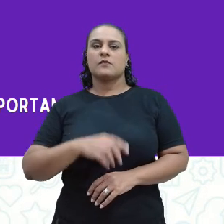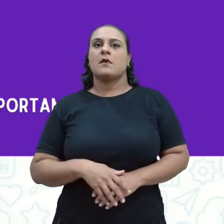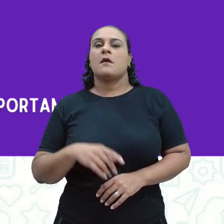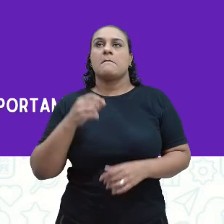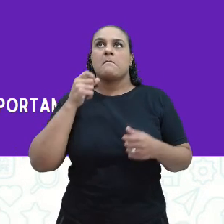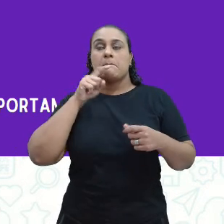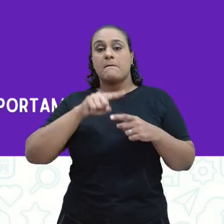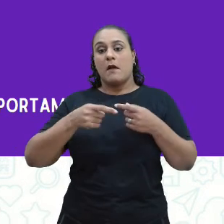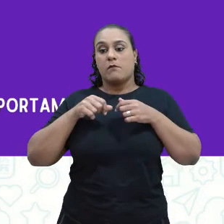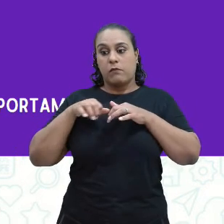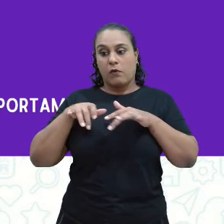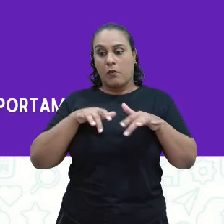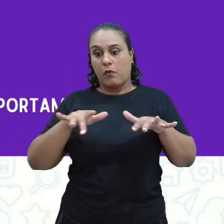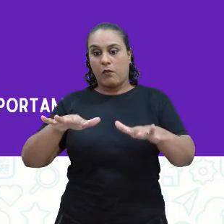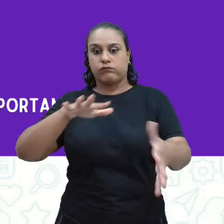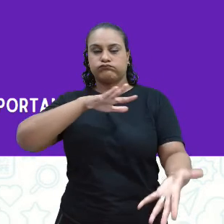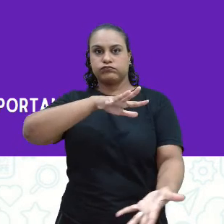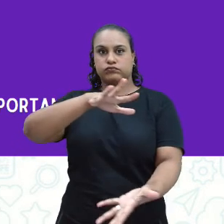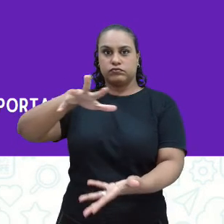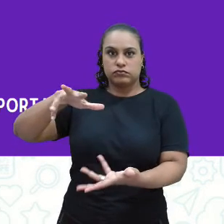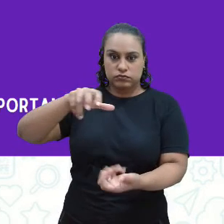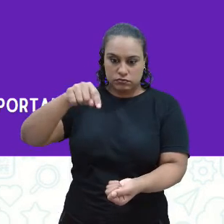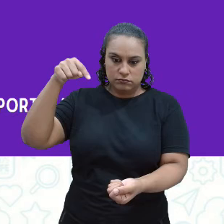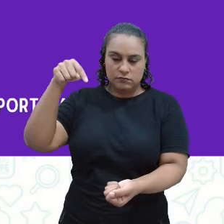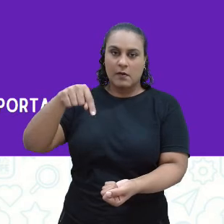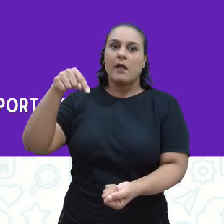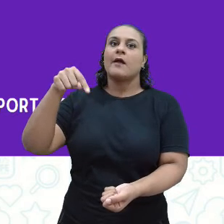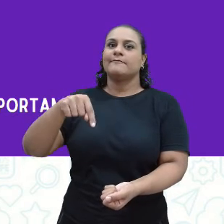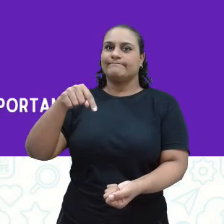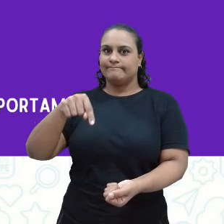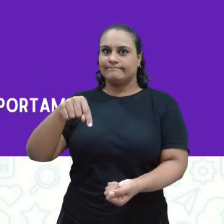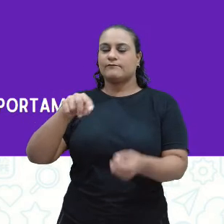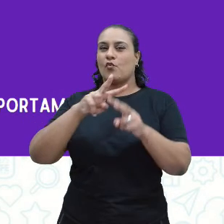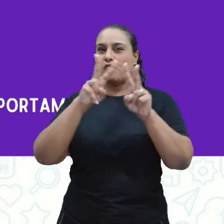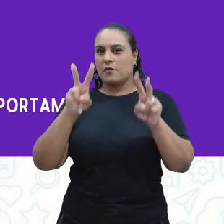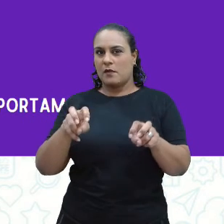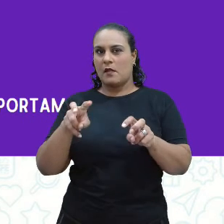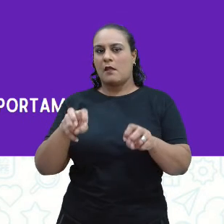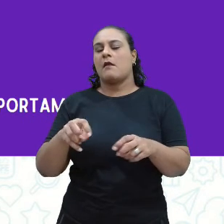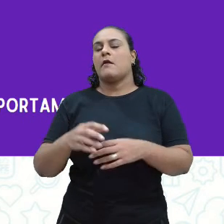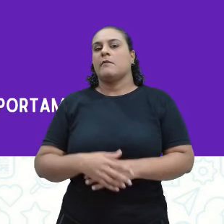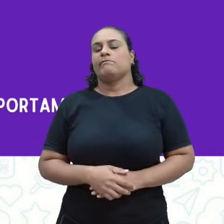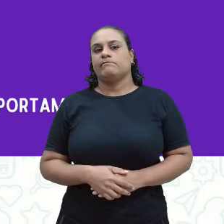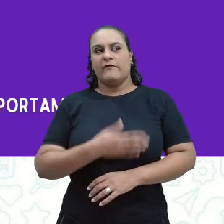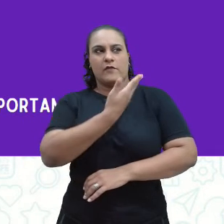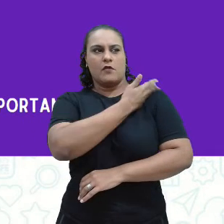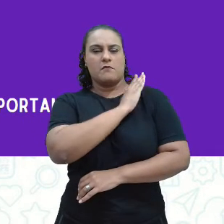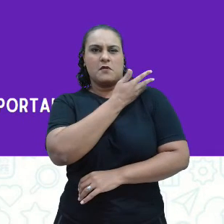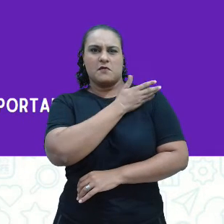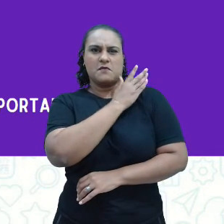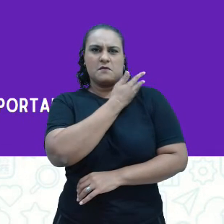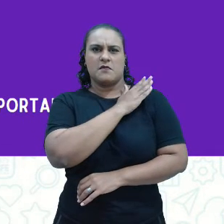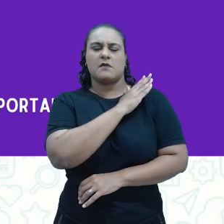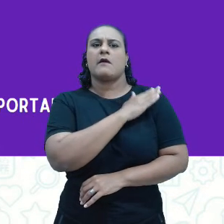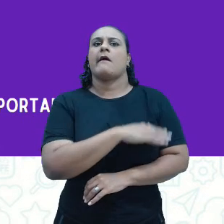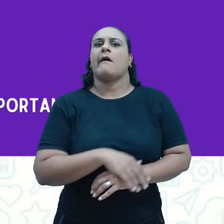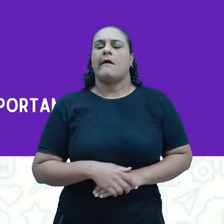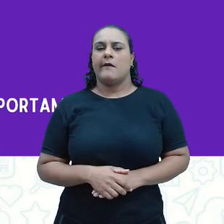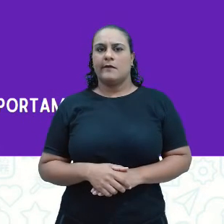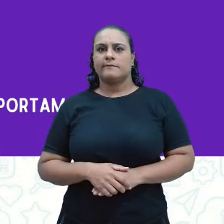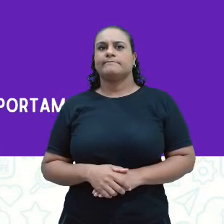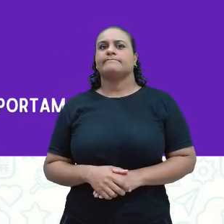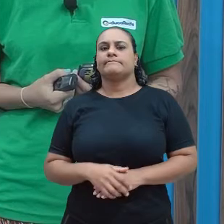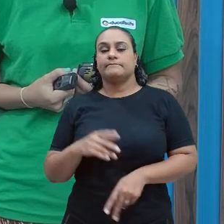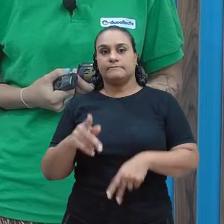uma proporção mundial aí, para falar sobre essa questão da discriminação e preconceito sobre a questão